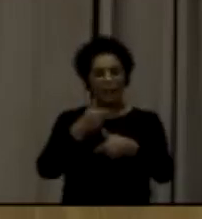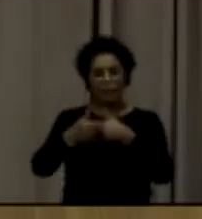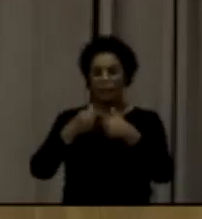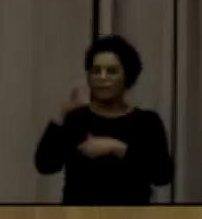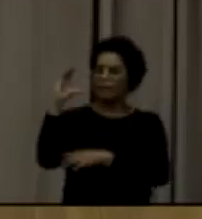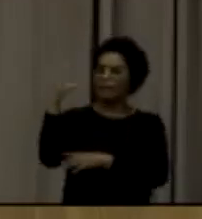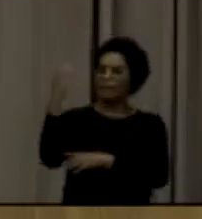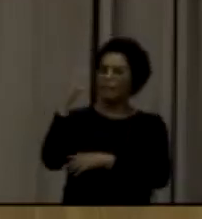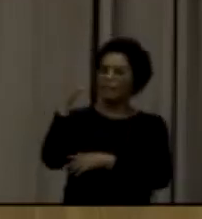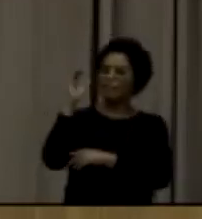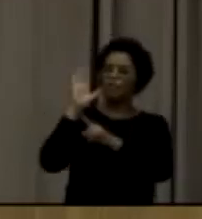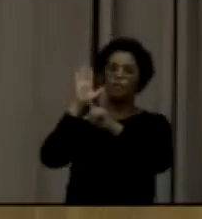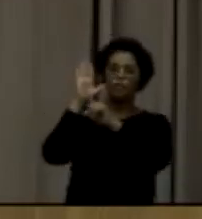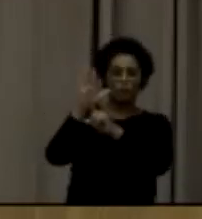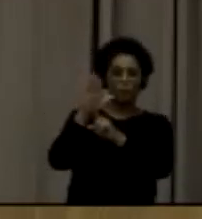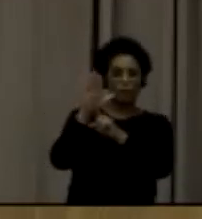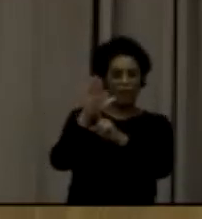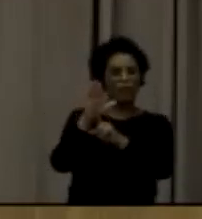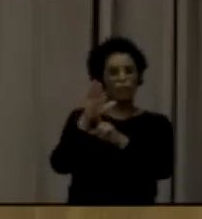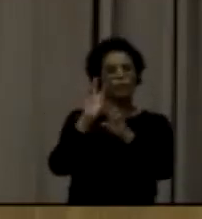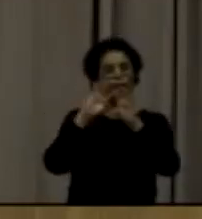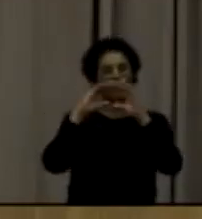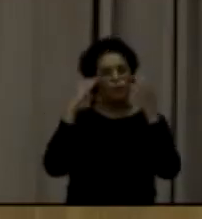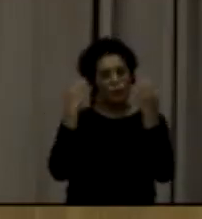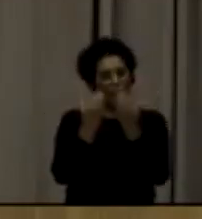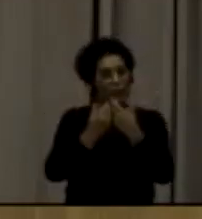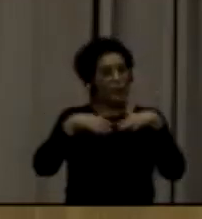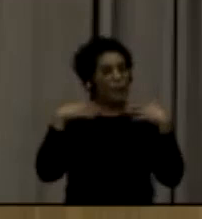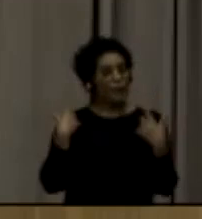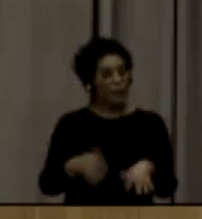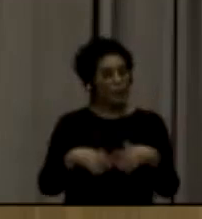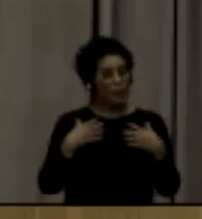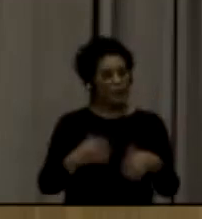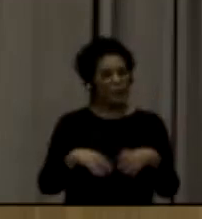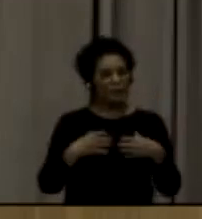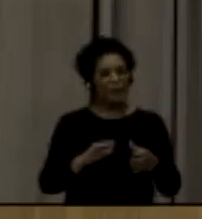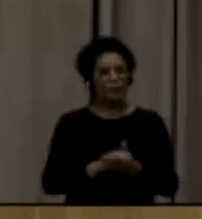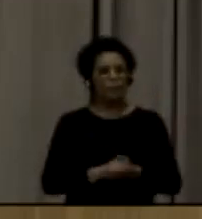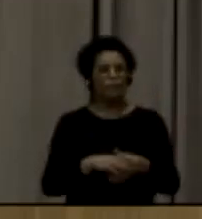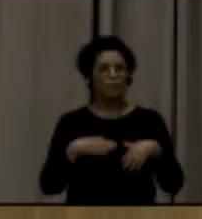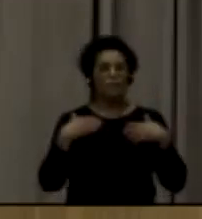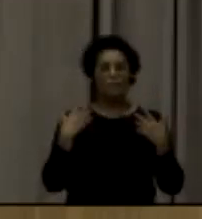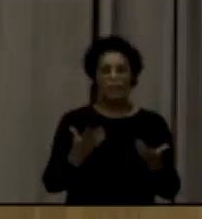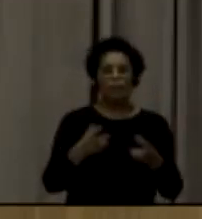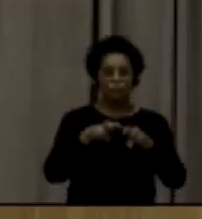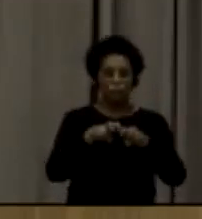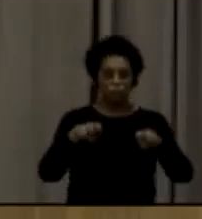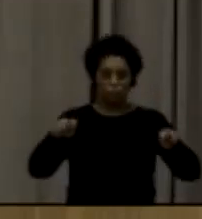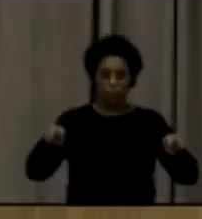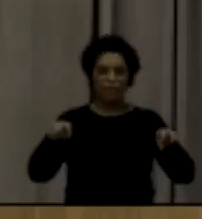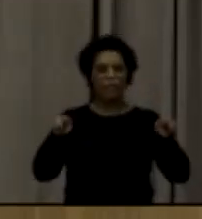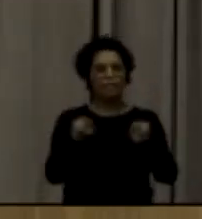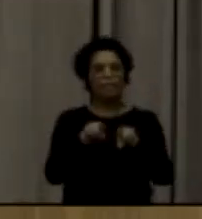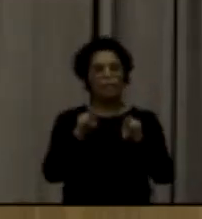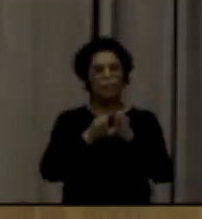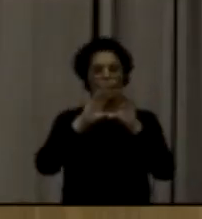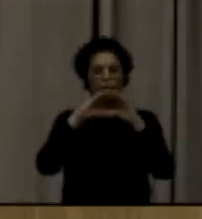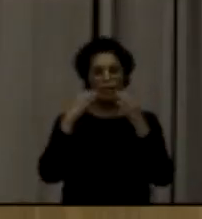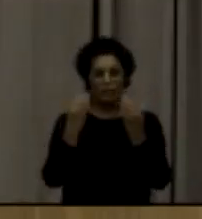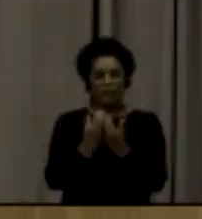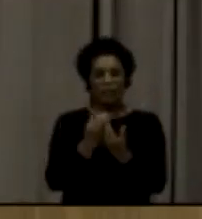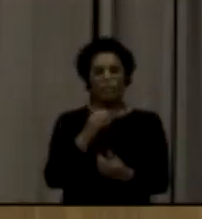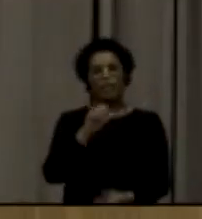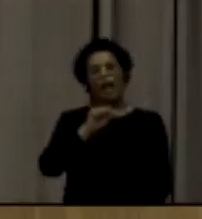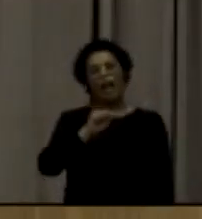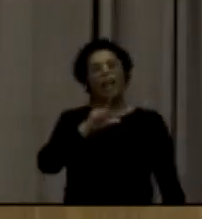vamos escutar também neste mesmo evento. E não é pouco, hein? E, bom, nós fizemos mesas também. O Congresso de Alame